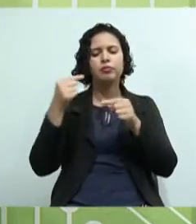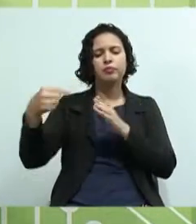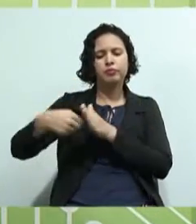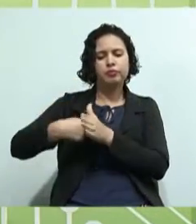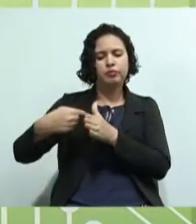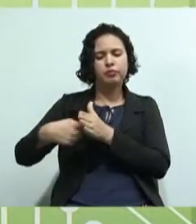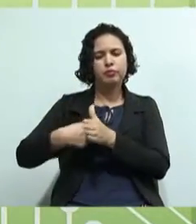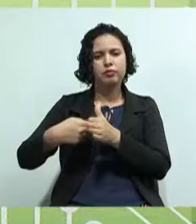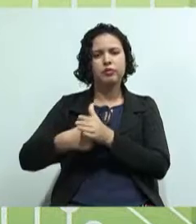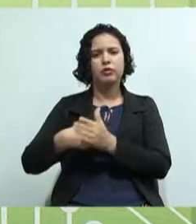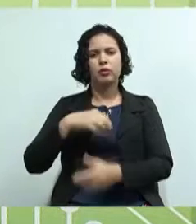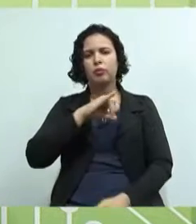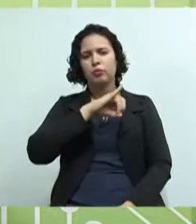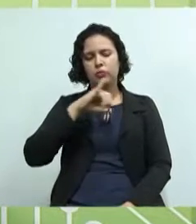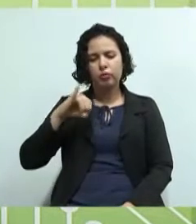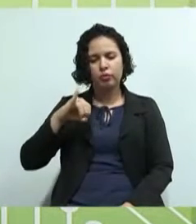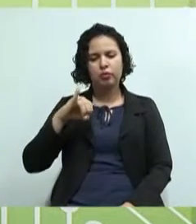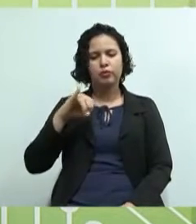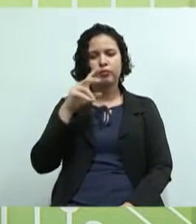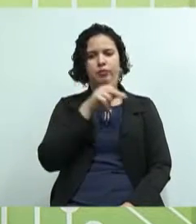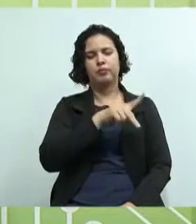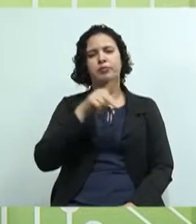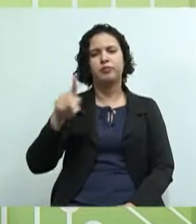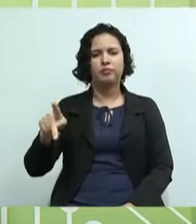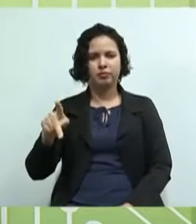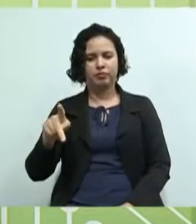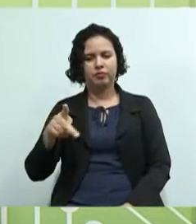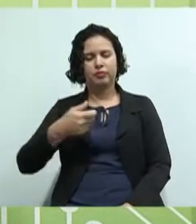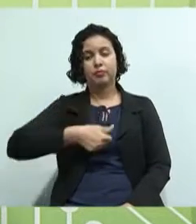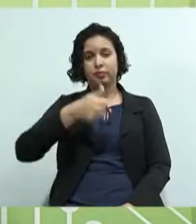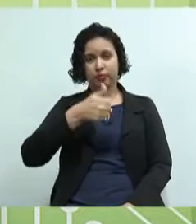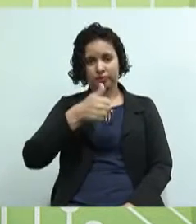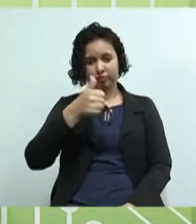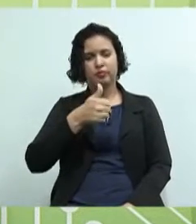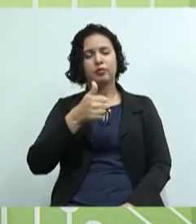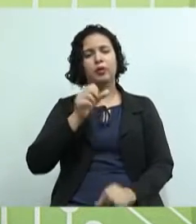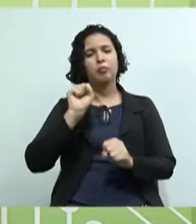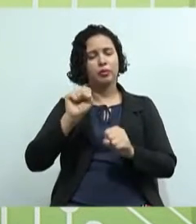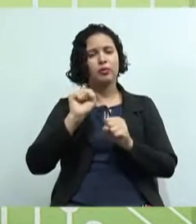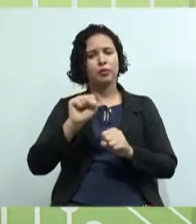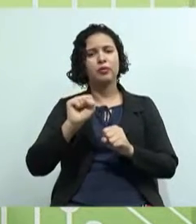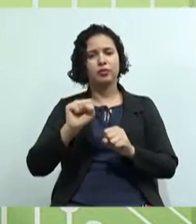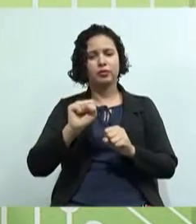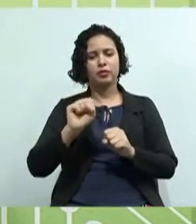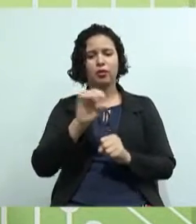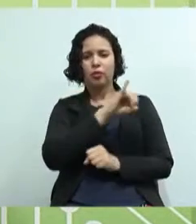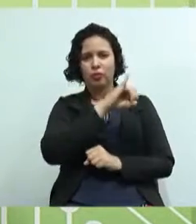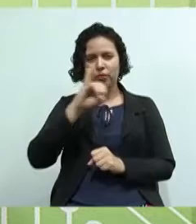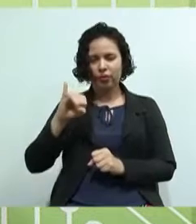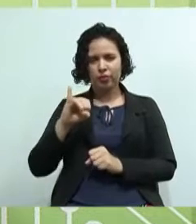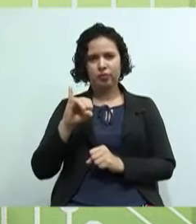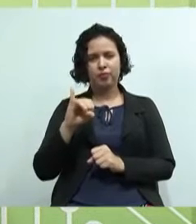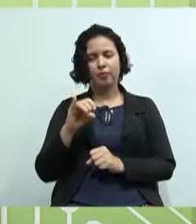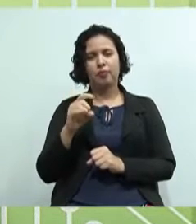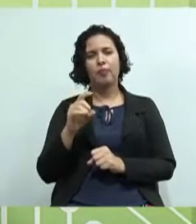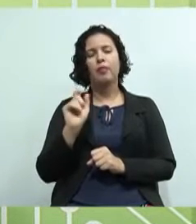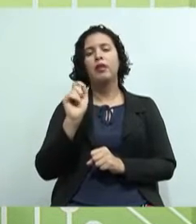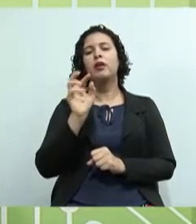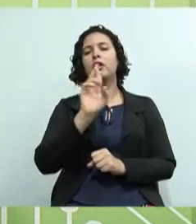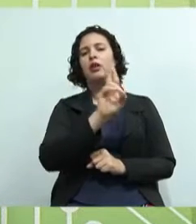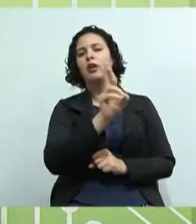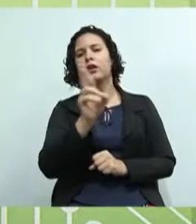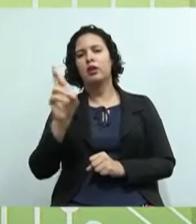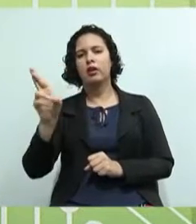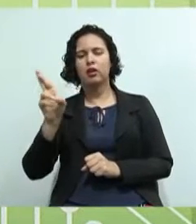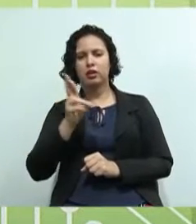ler. Manda um alô para ele aqui também, o professor está aqui na nossa primeira aula, né? Manda o teu oizinho aí para ver quem está presente, quem